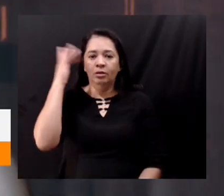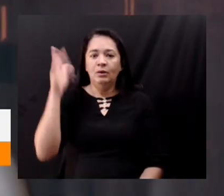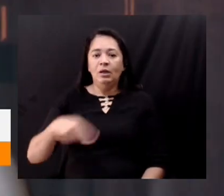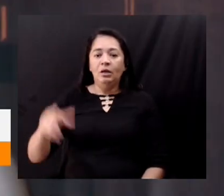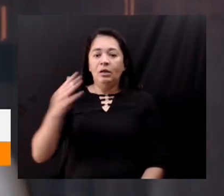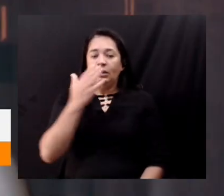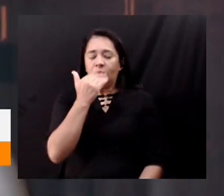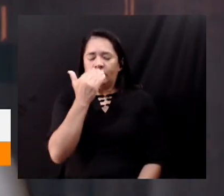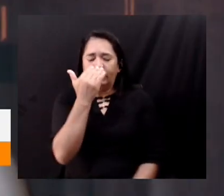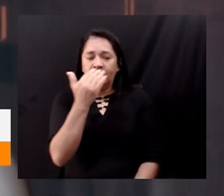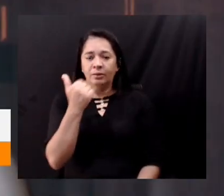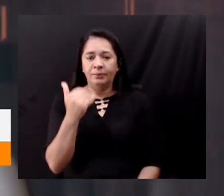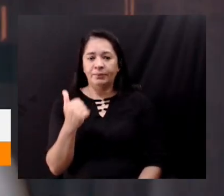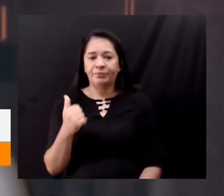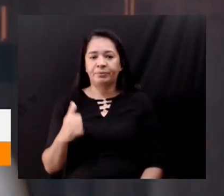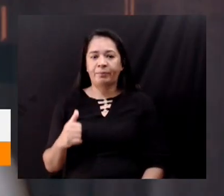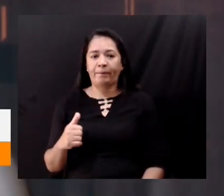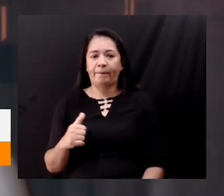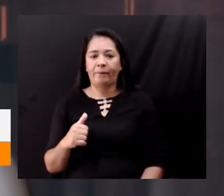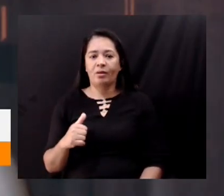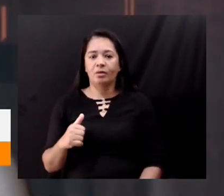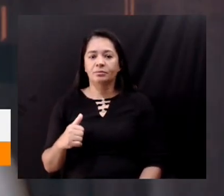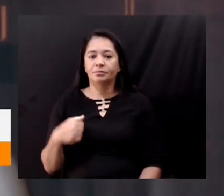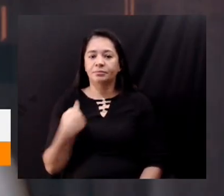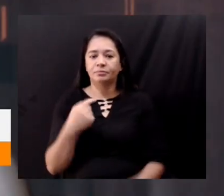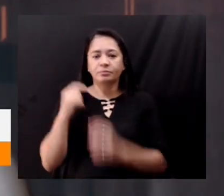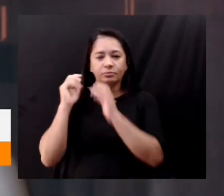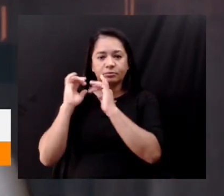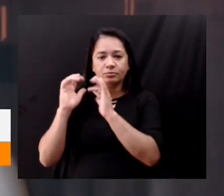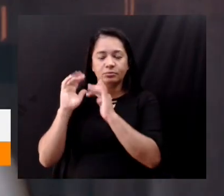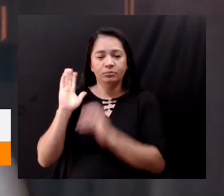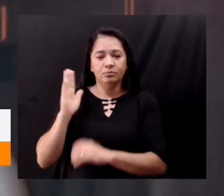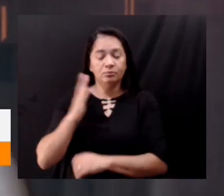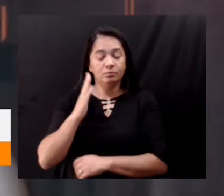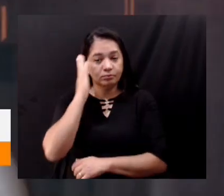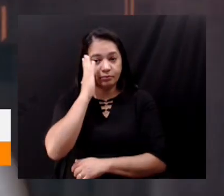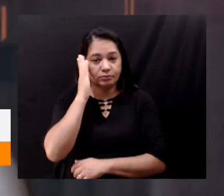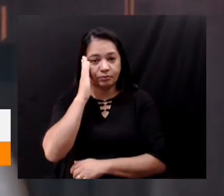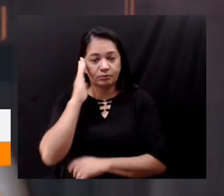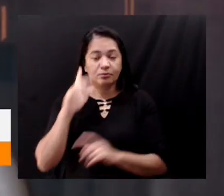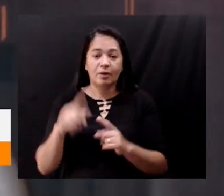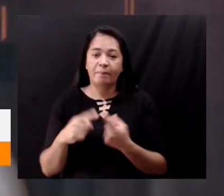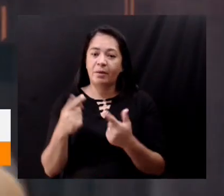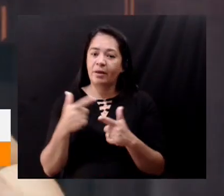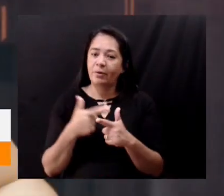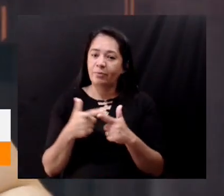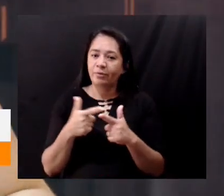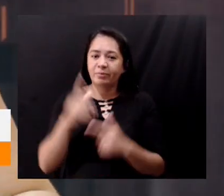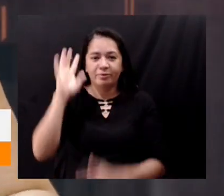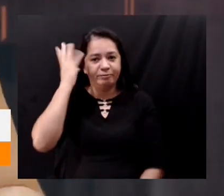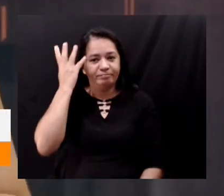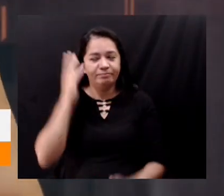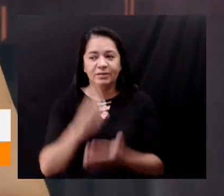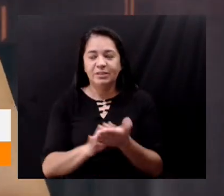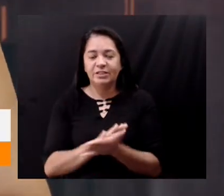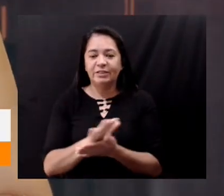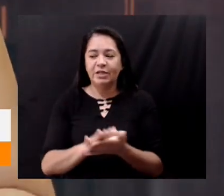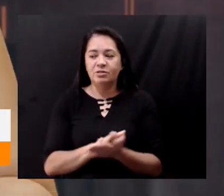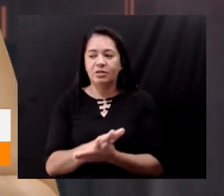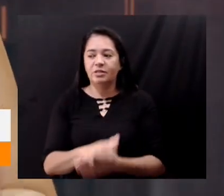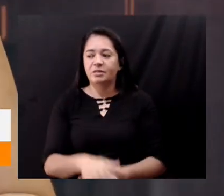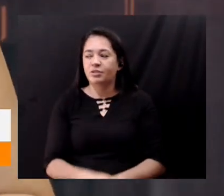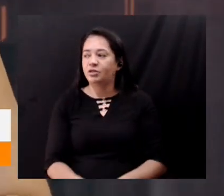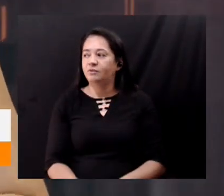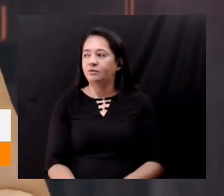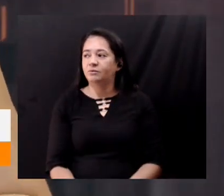prazer imediato, nosso cérebro já sabe disso, só que não vai resolver a raiz do problema. E aí a gente começa a observar as consequências